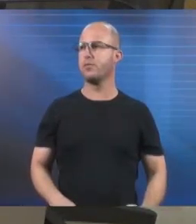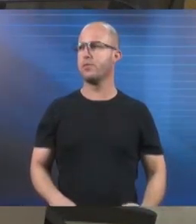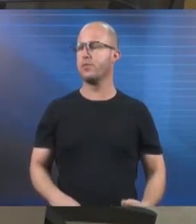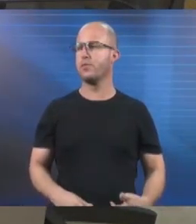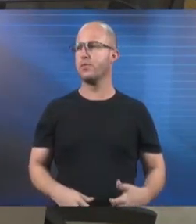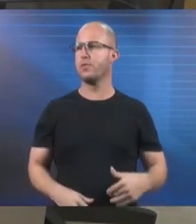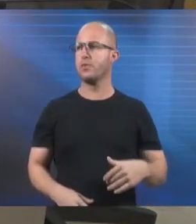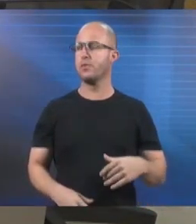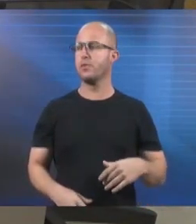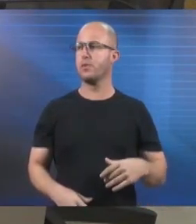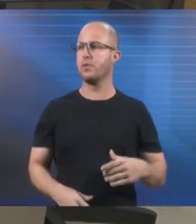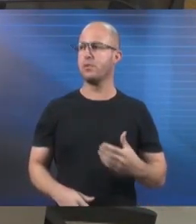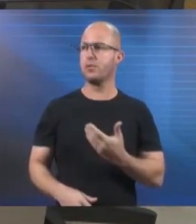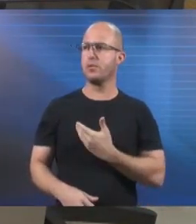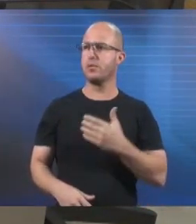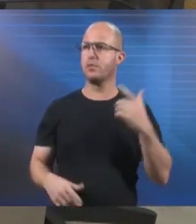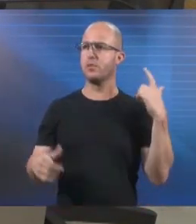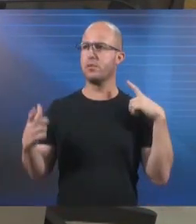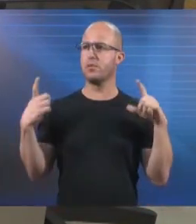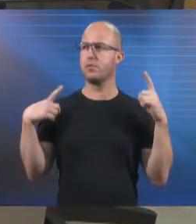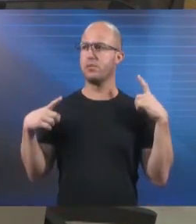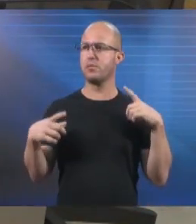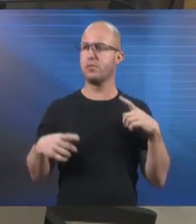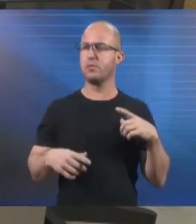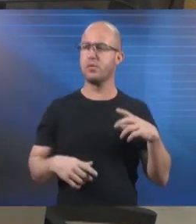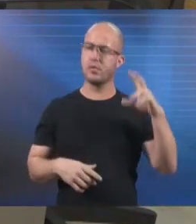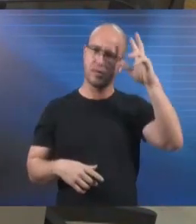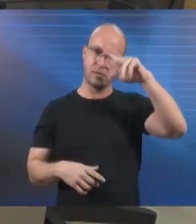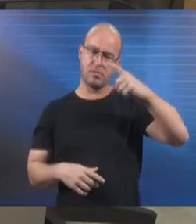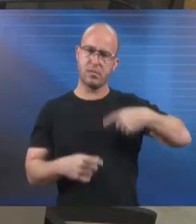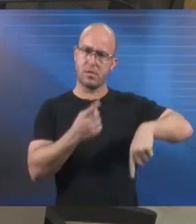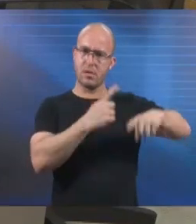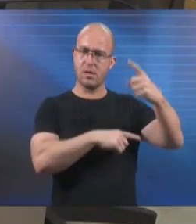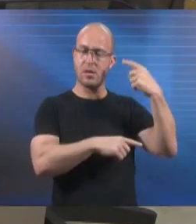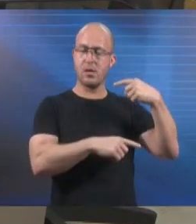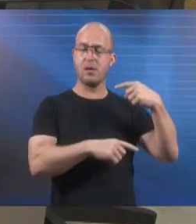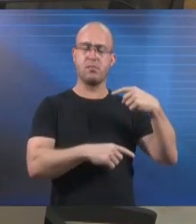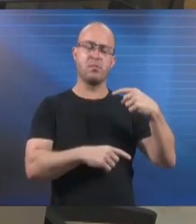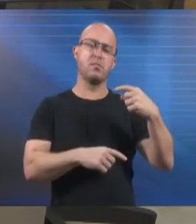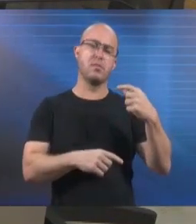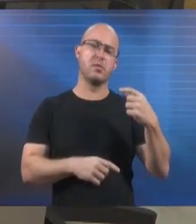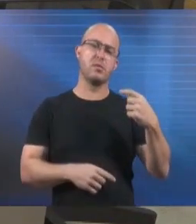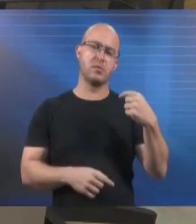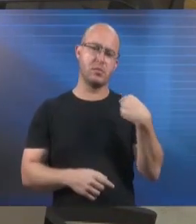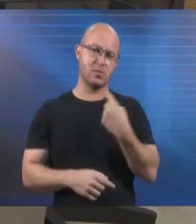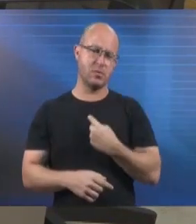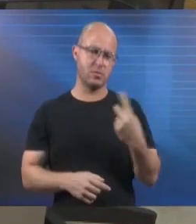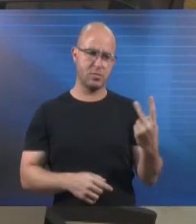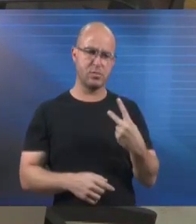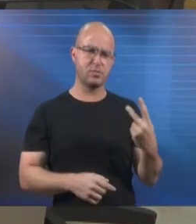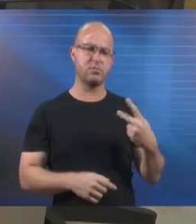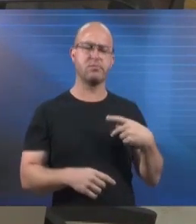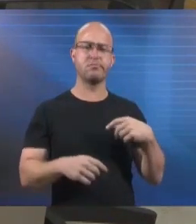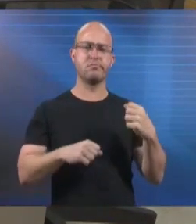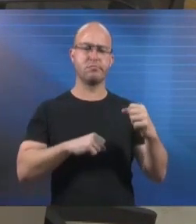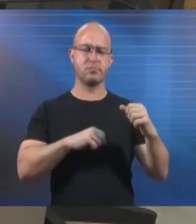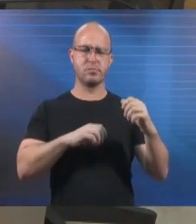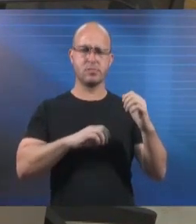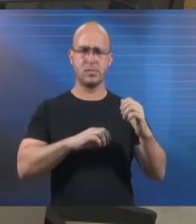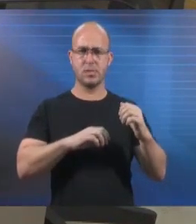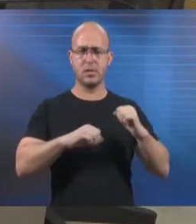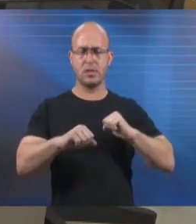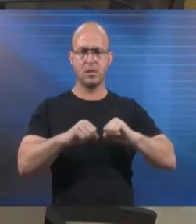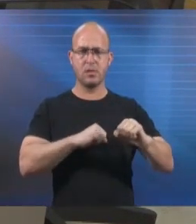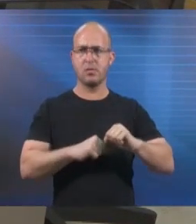colega luí semana passada vossa excelência lembra do debate que nós fizemos aqui tanto eu quanto vossa excelência nos